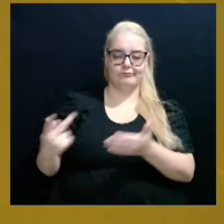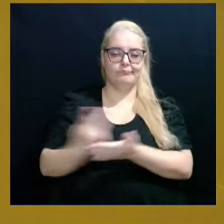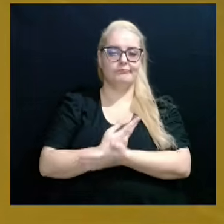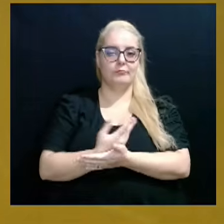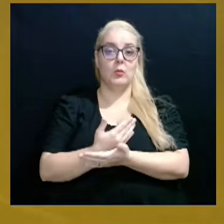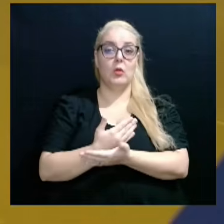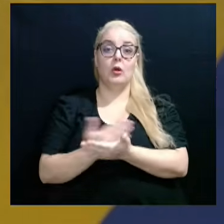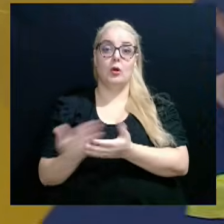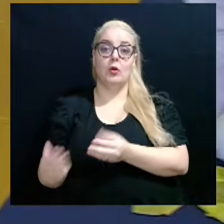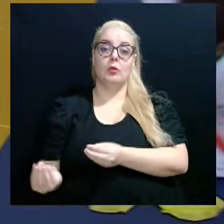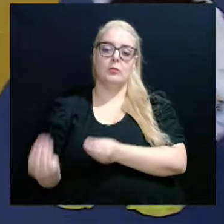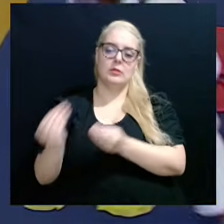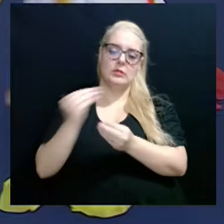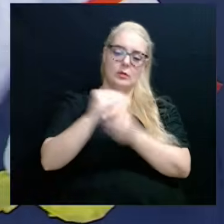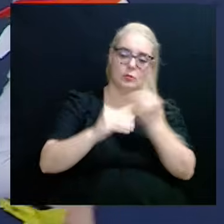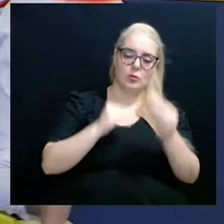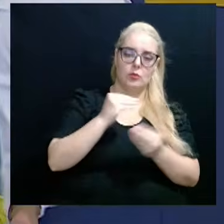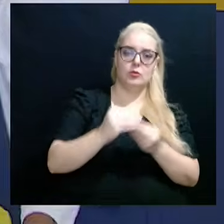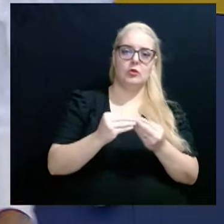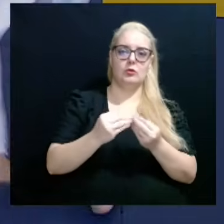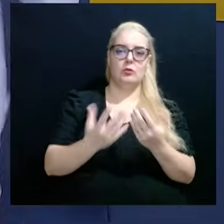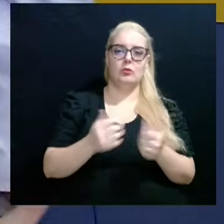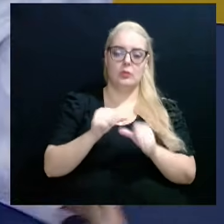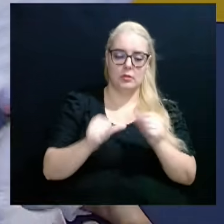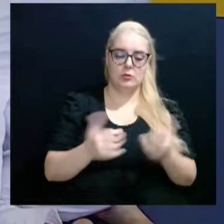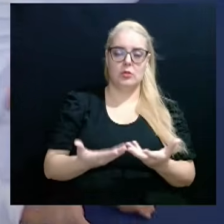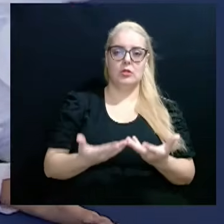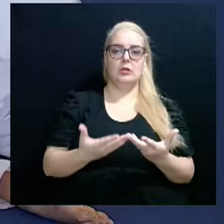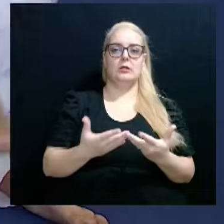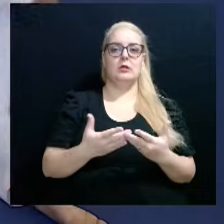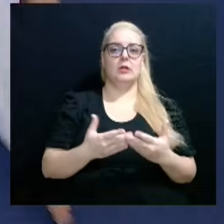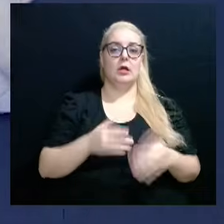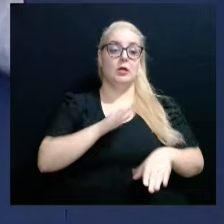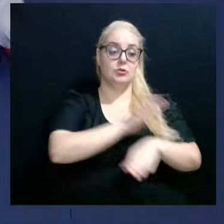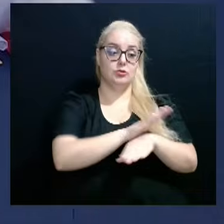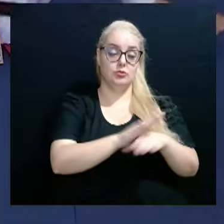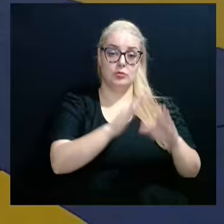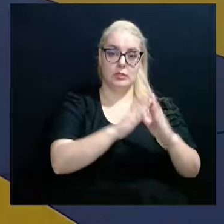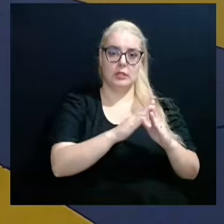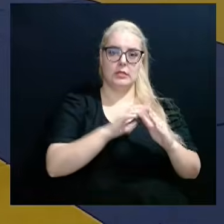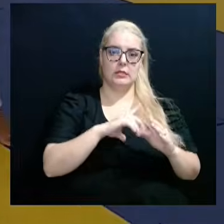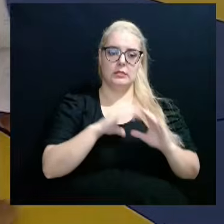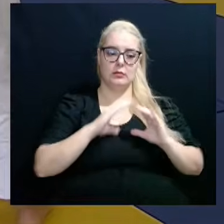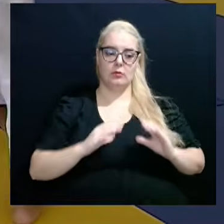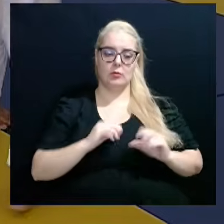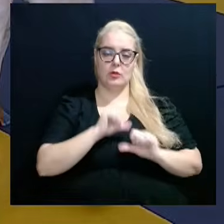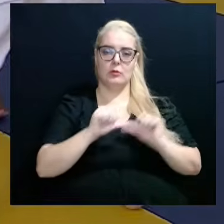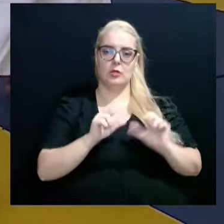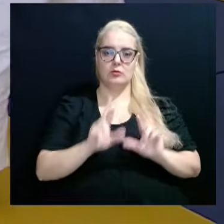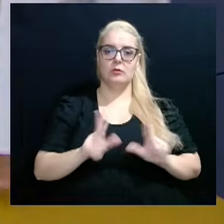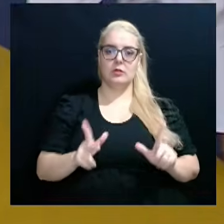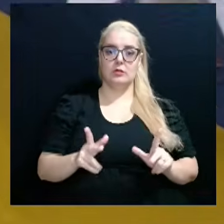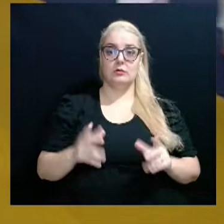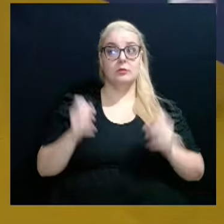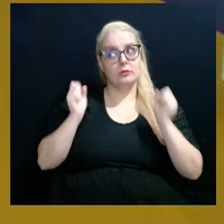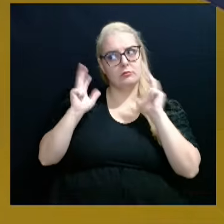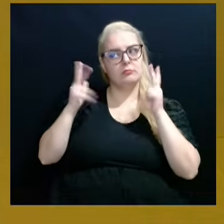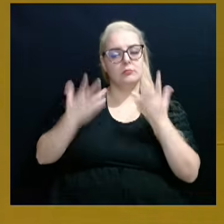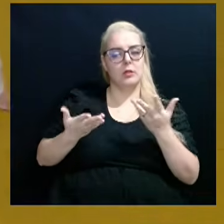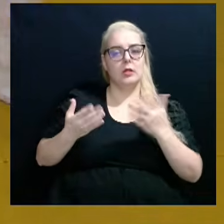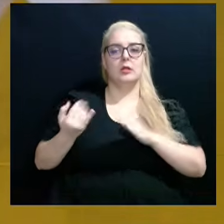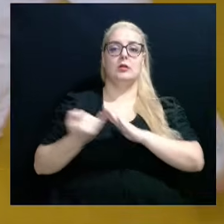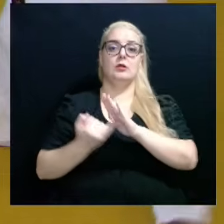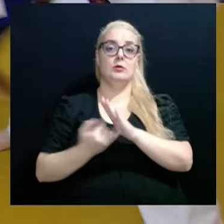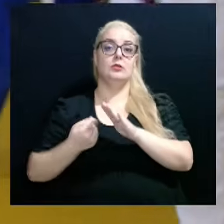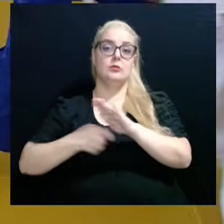casa, passaram a ter disciplina, e foi algo que nos chamou a atenção. Com isso, a instituição começou a investir mais nisso, né? Começou a